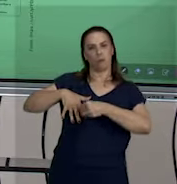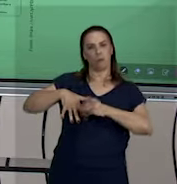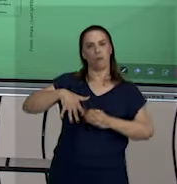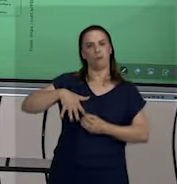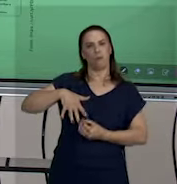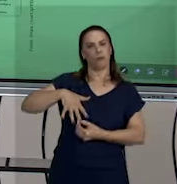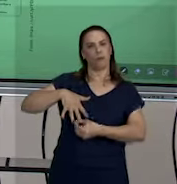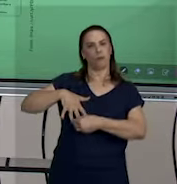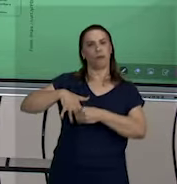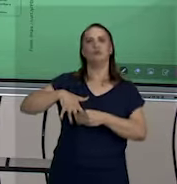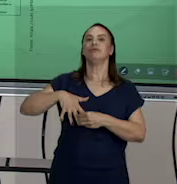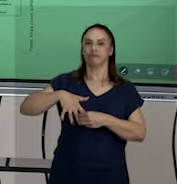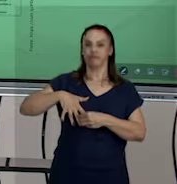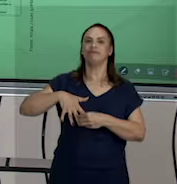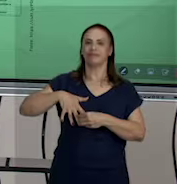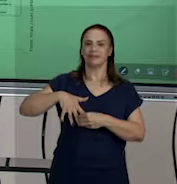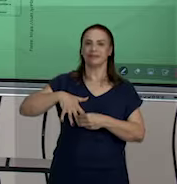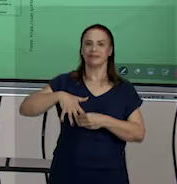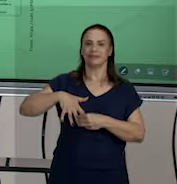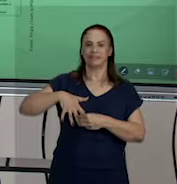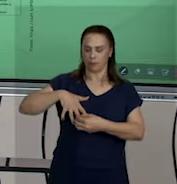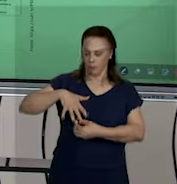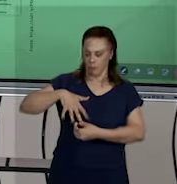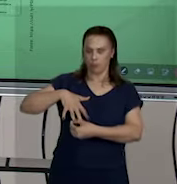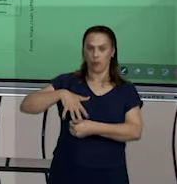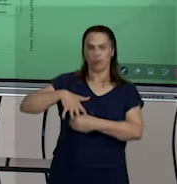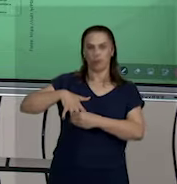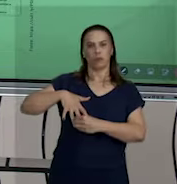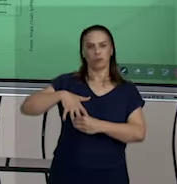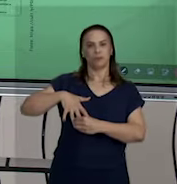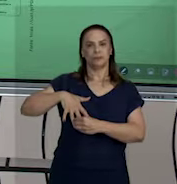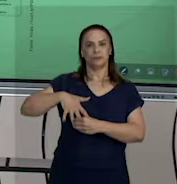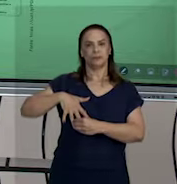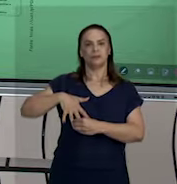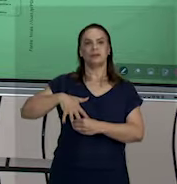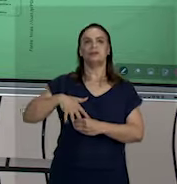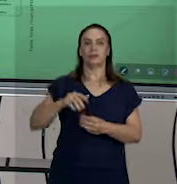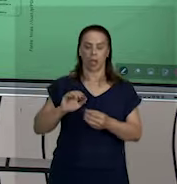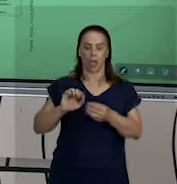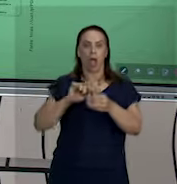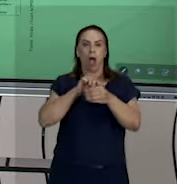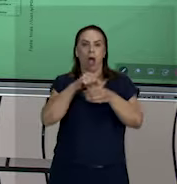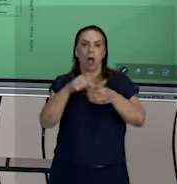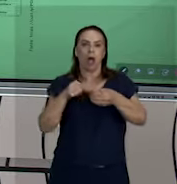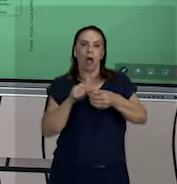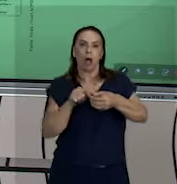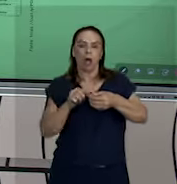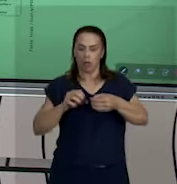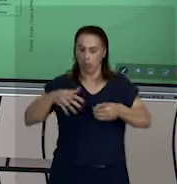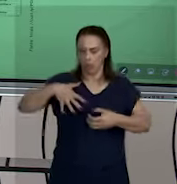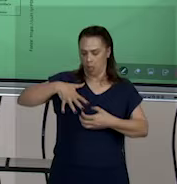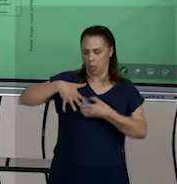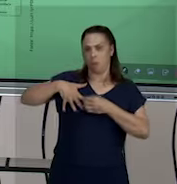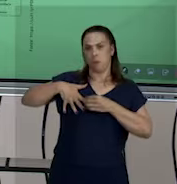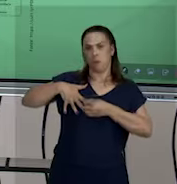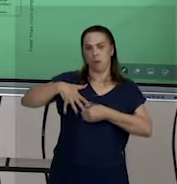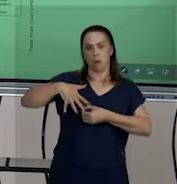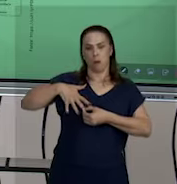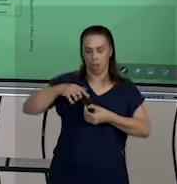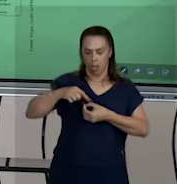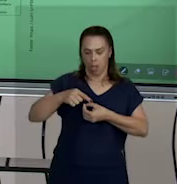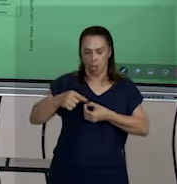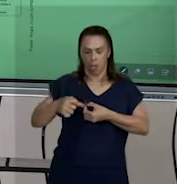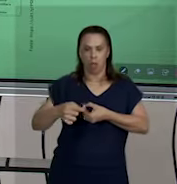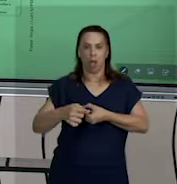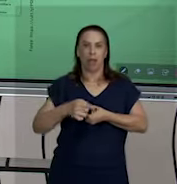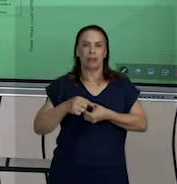menores, como se fosse realmente um cachinho de uva. E a parede desse alvéolo é muito fininha, né? É somente uma